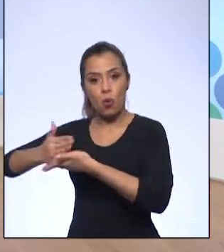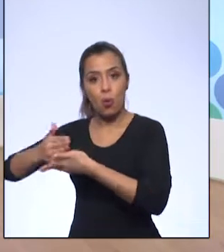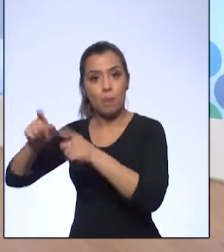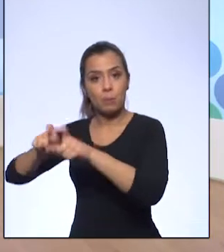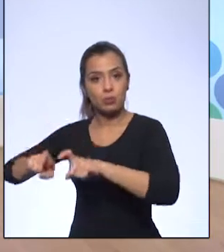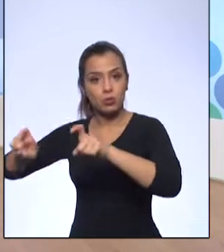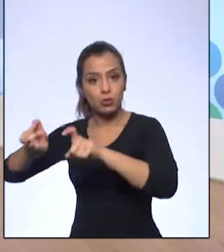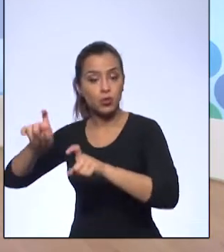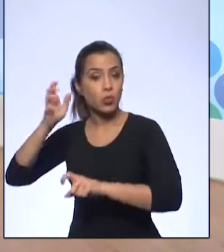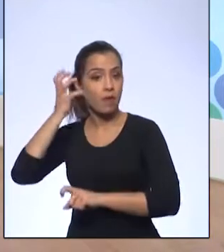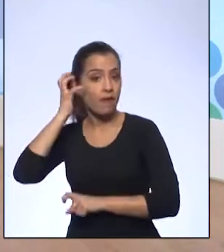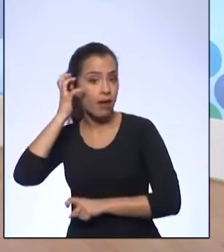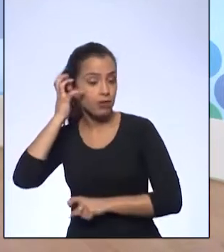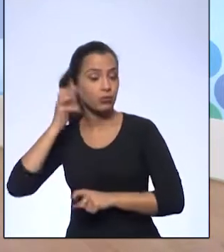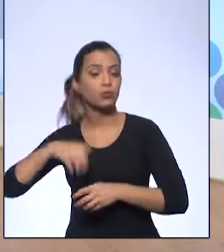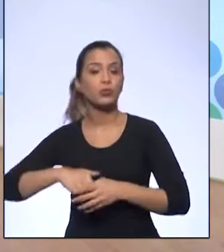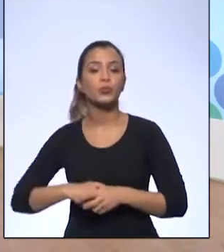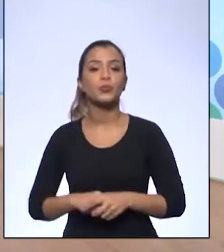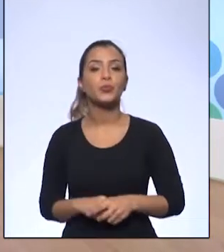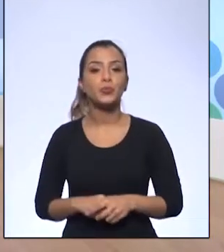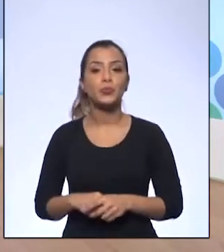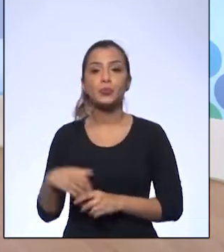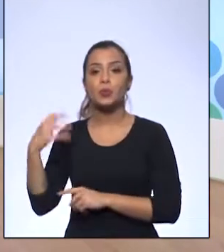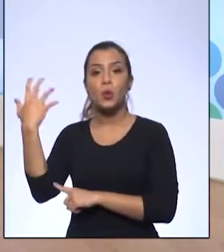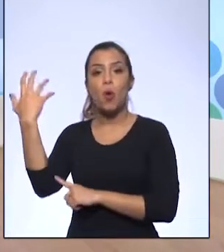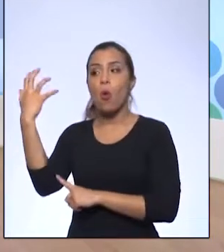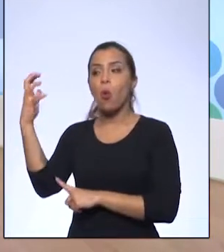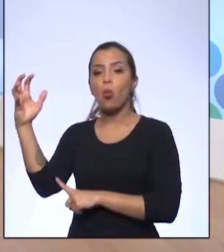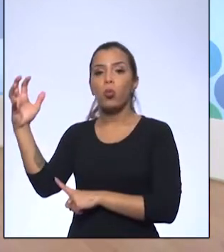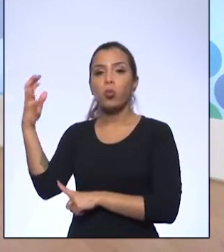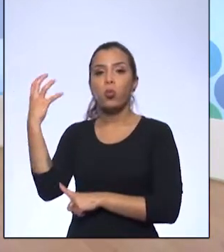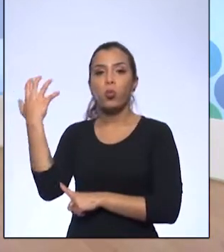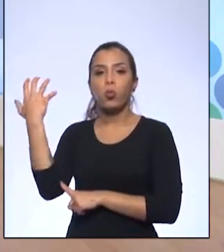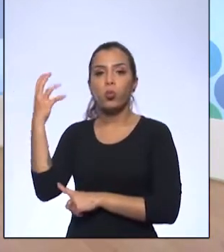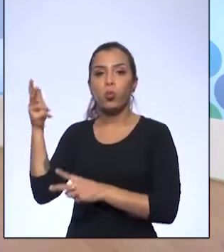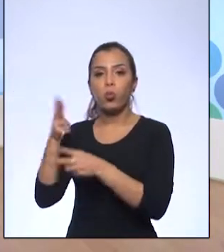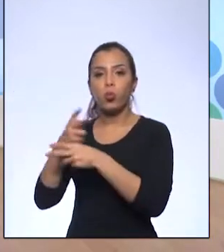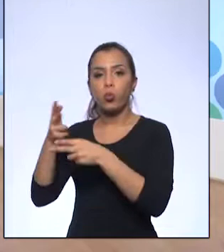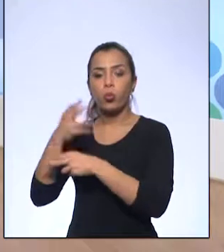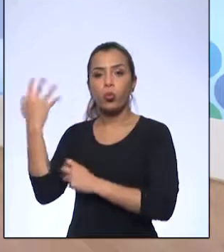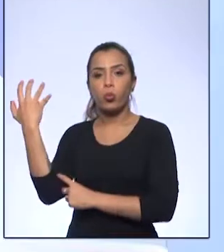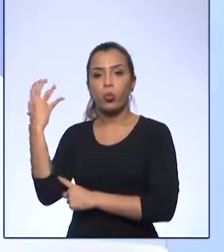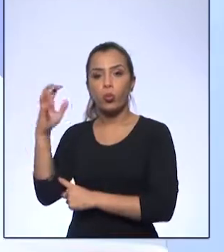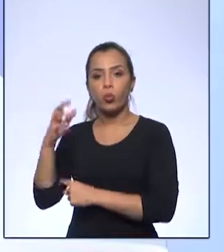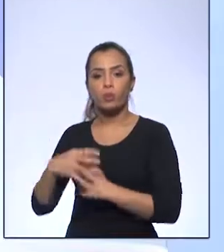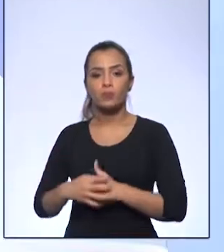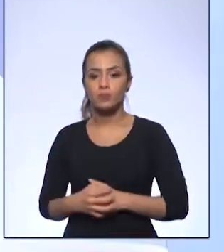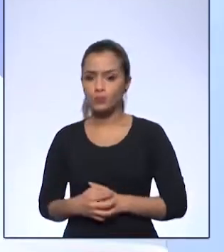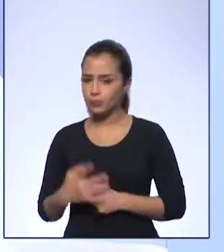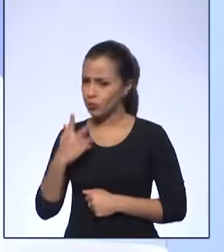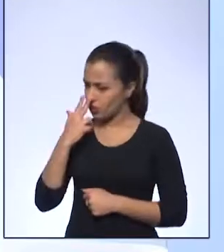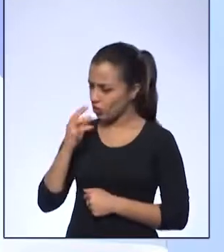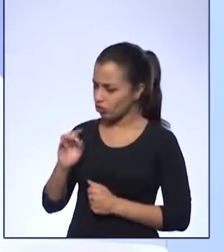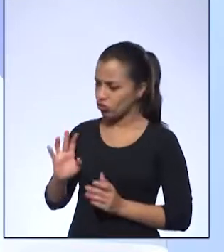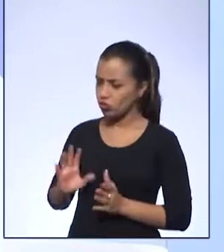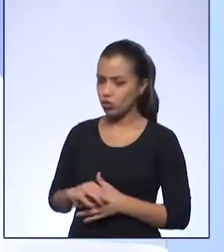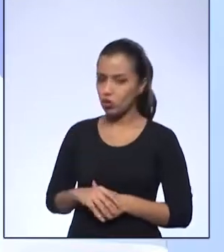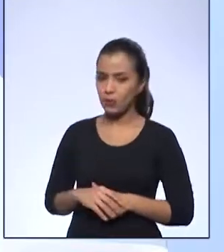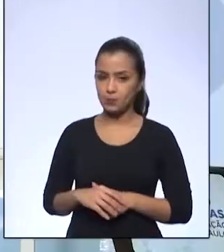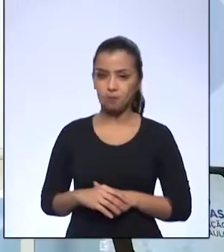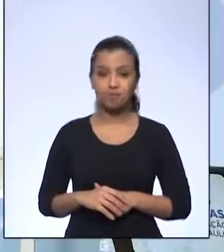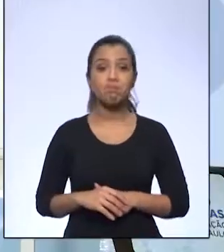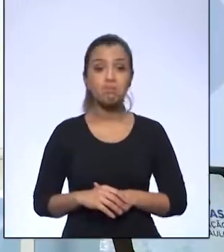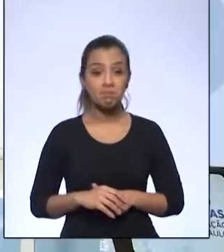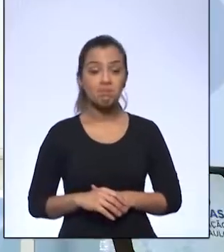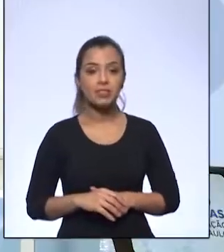computador, rádio, Computer, radio, ventilador. fan, F-A-N. Eu acho que só. Tá. Então, a gente